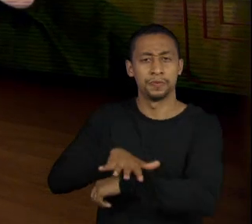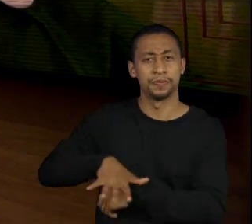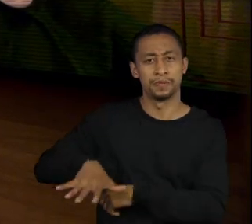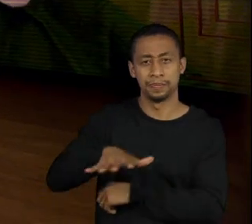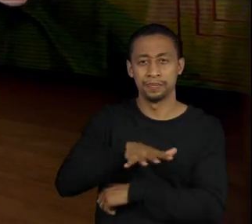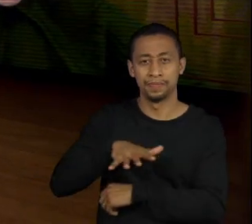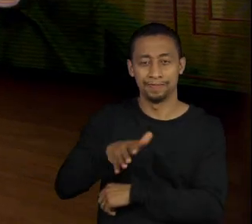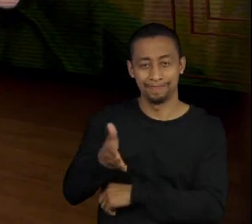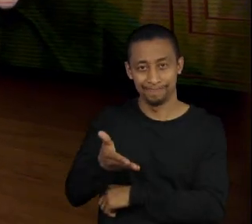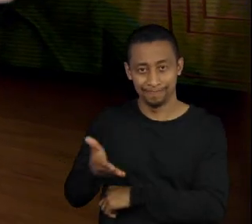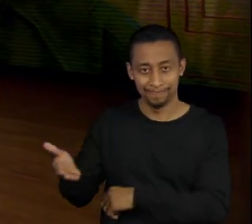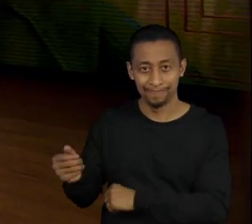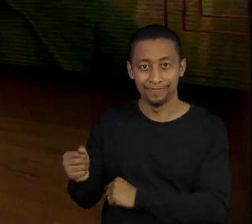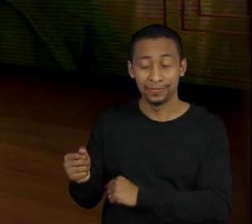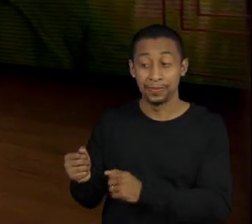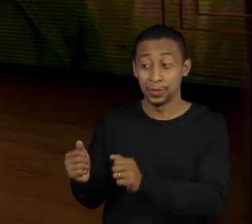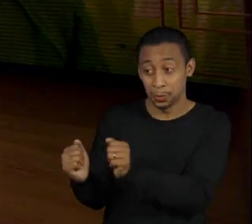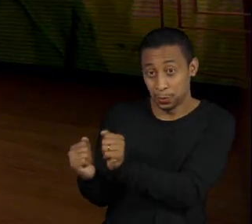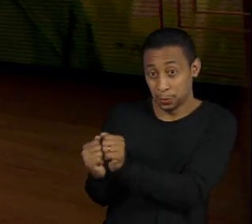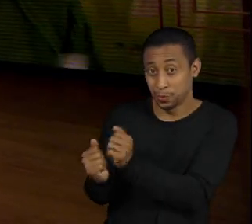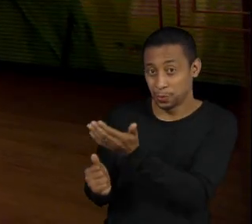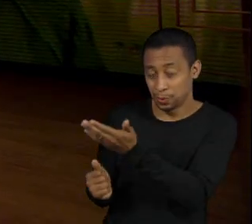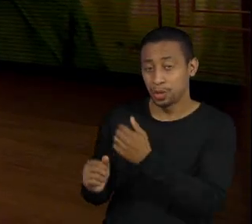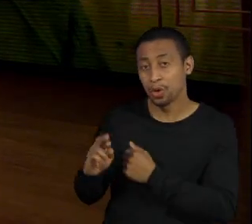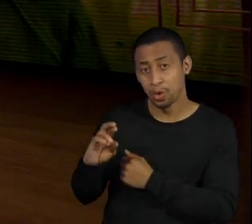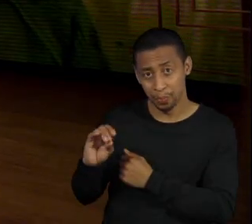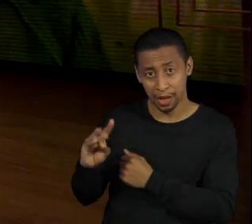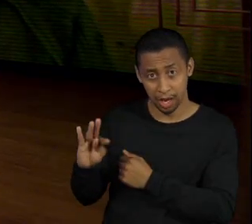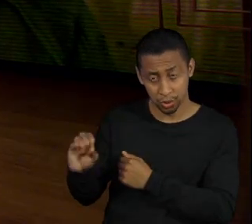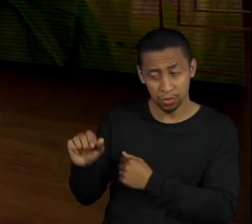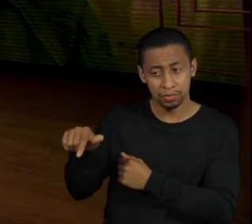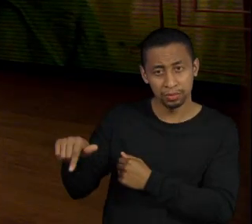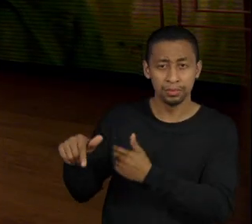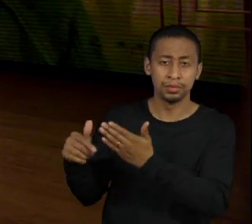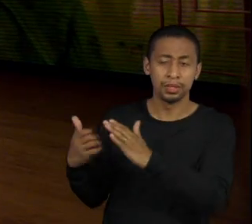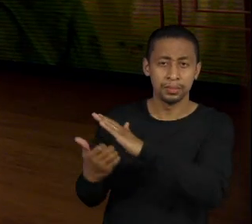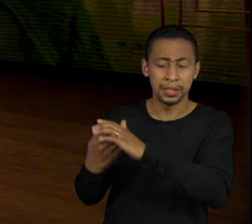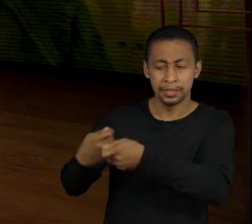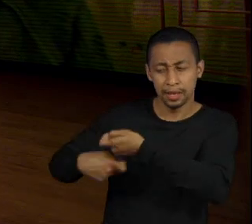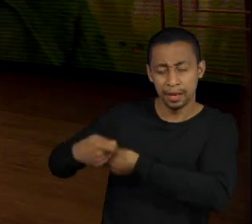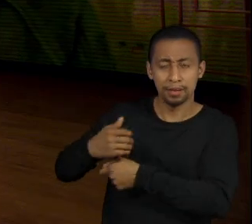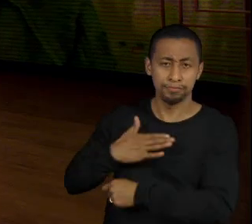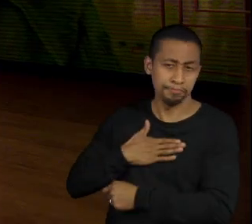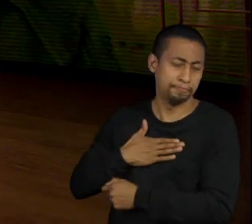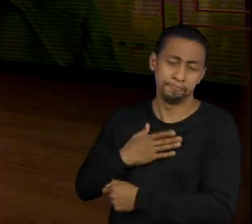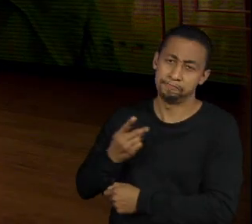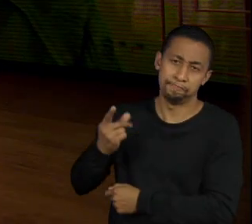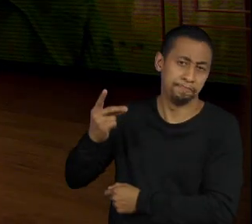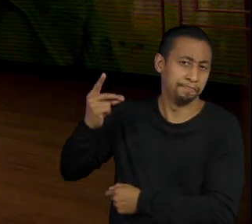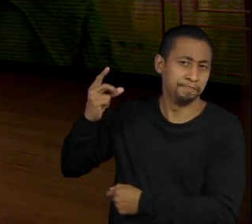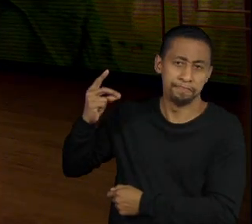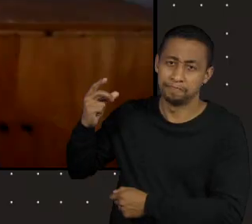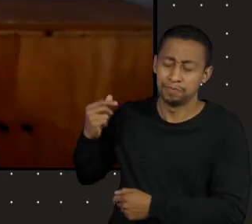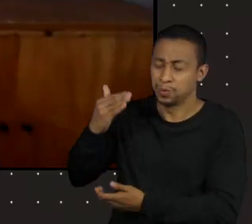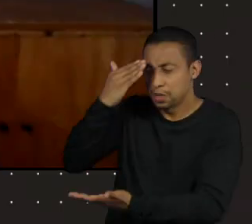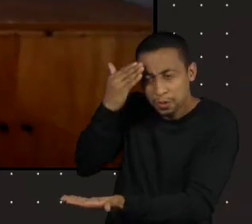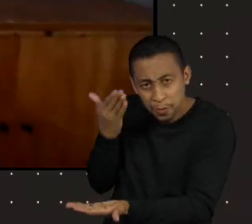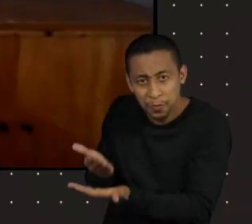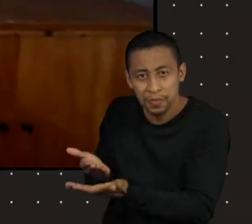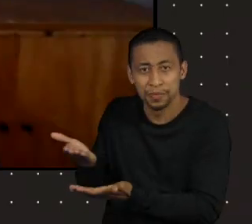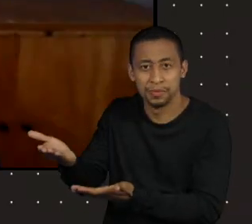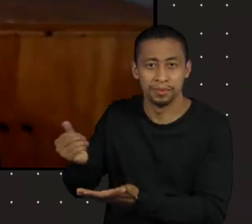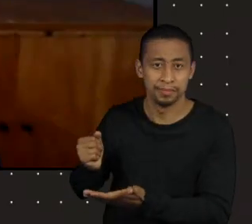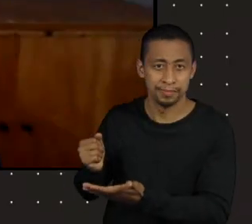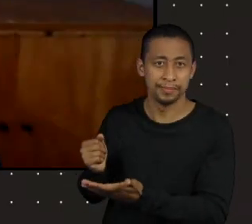gente tem... o Roberto, ele é meu empresário desde sempre, principalmente porque ele era uma pessoa que eu sempre tive muita confiança, assim. Eu acho